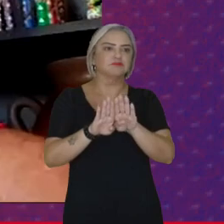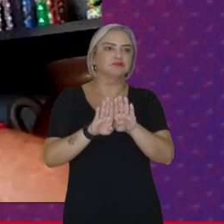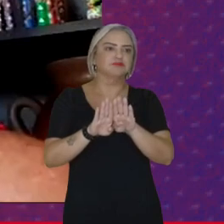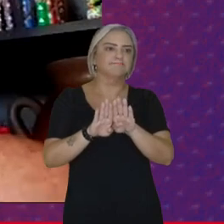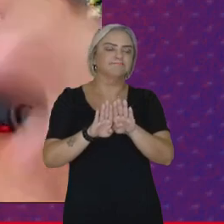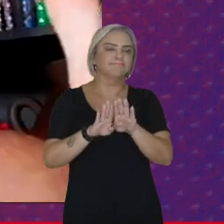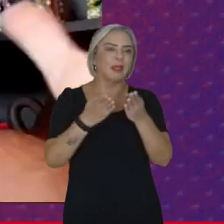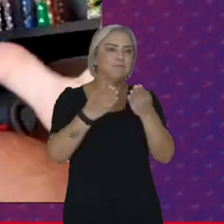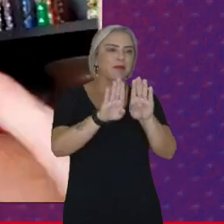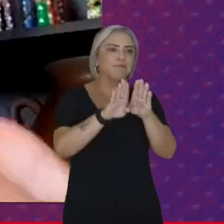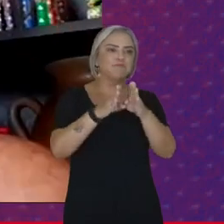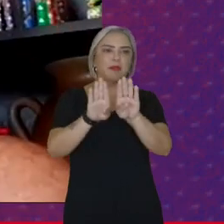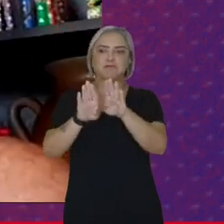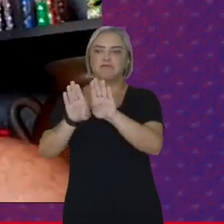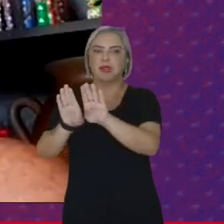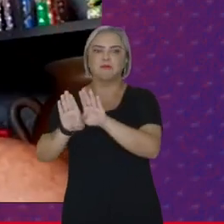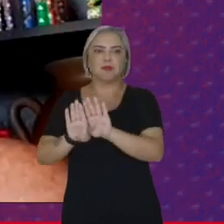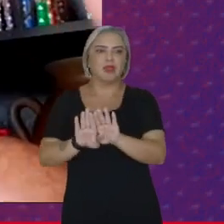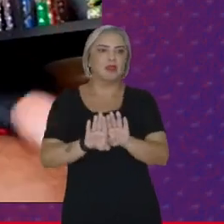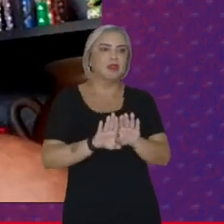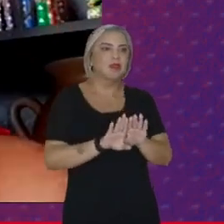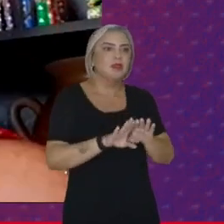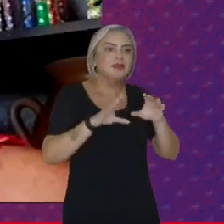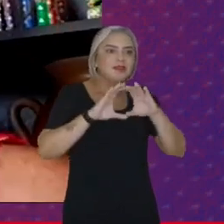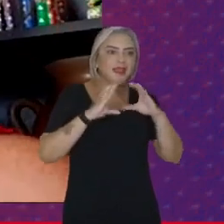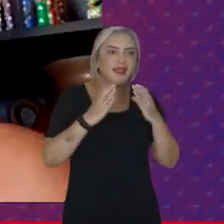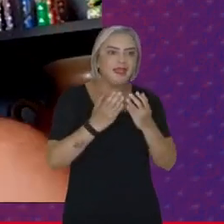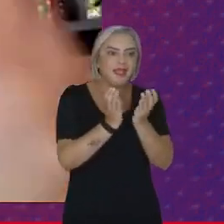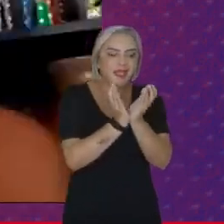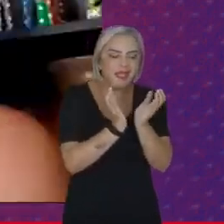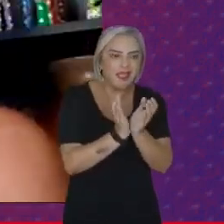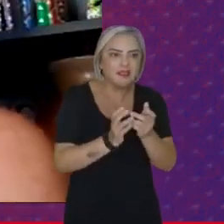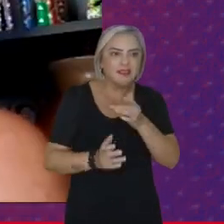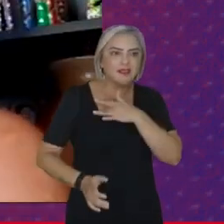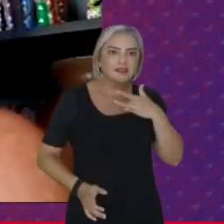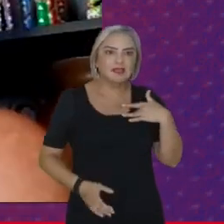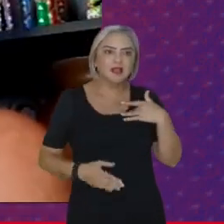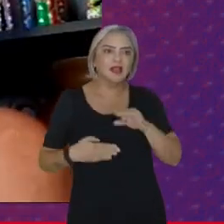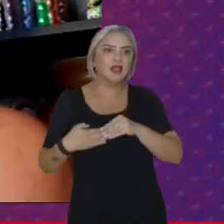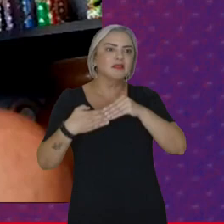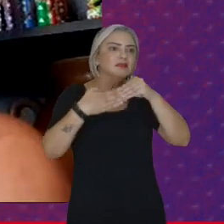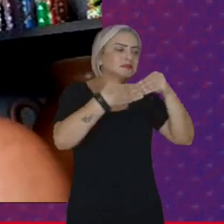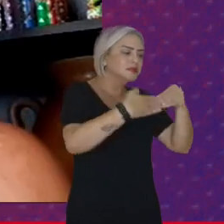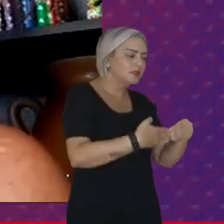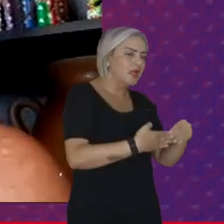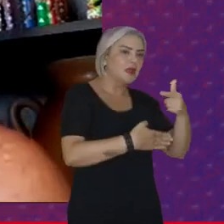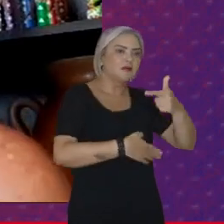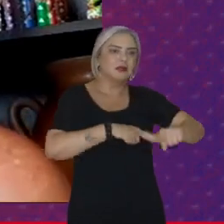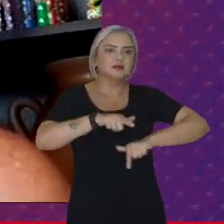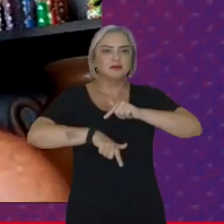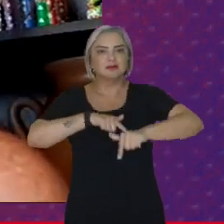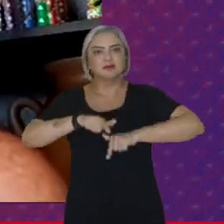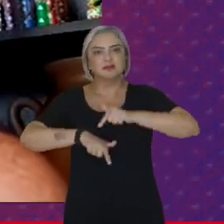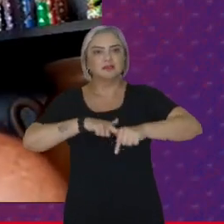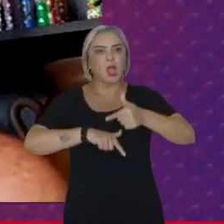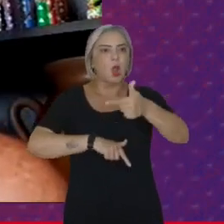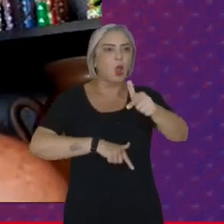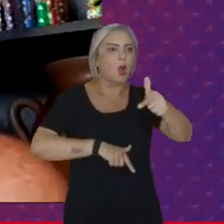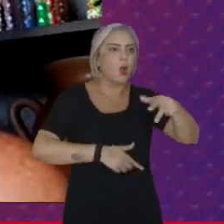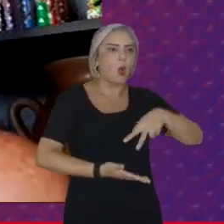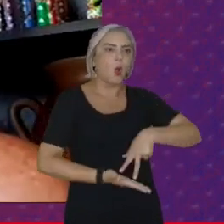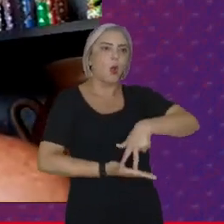onde as portas foram fechadas e a equipe de saúde ser redirecionada para trabalhar em